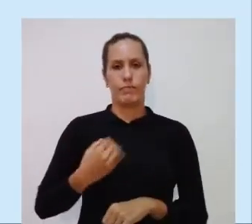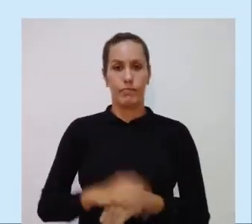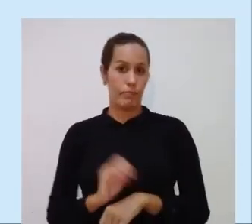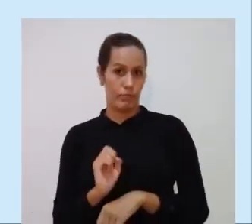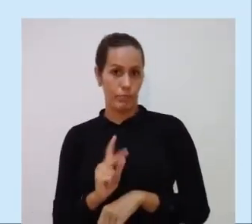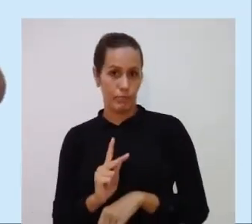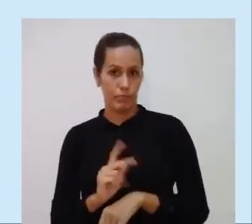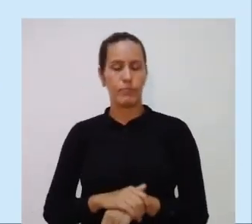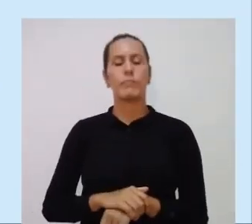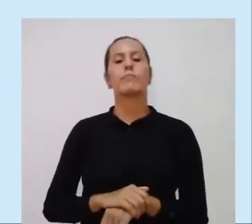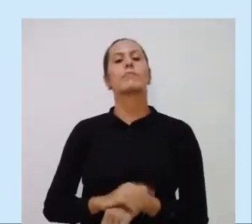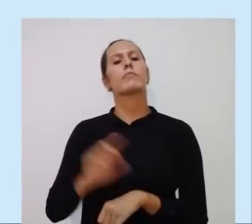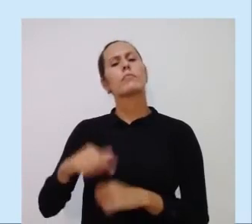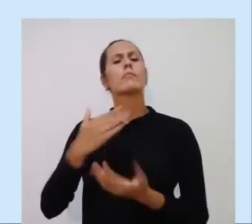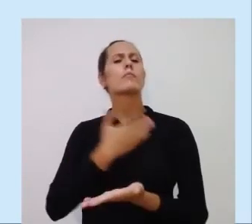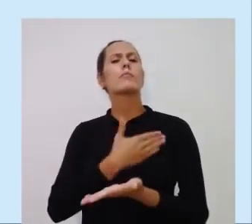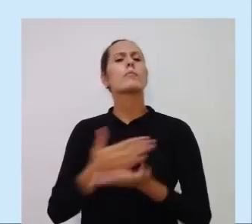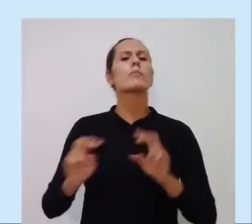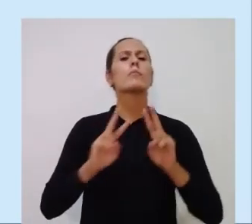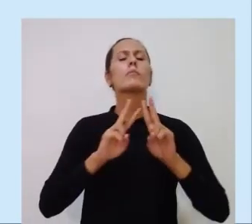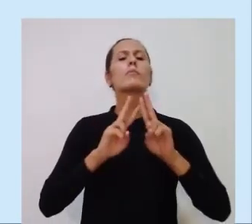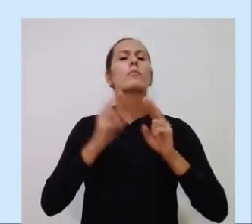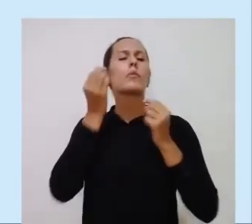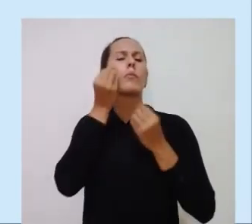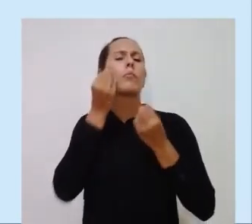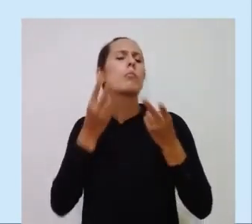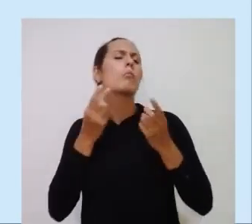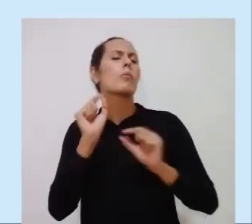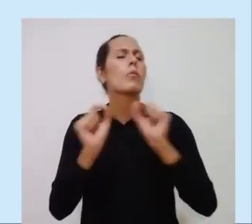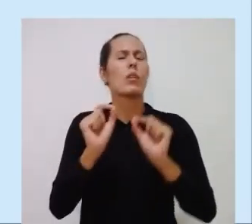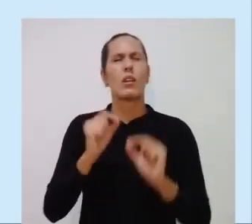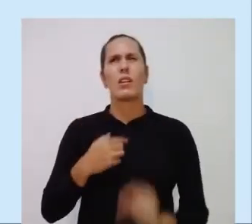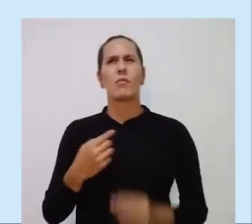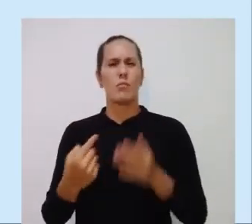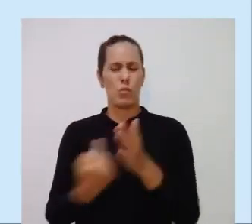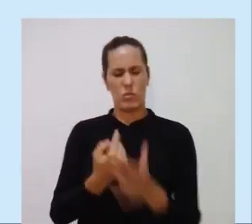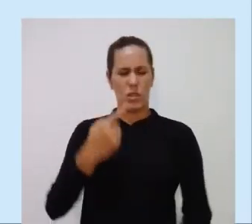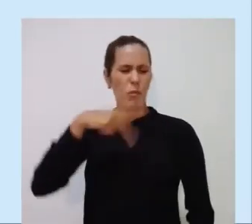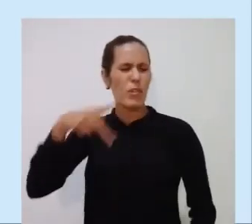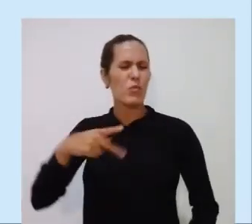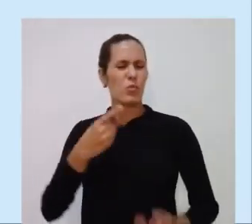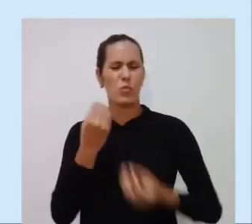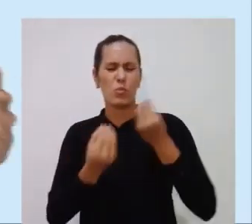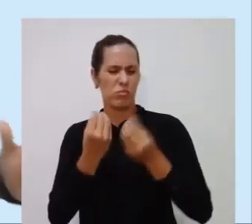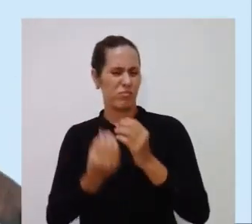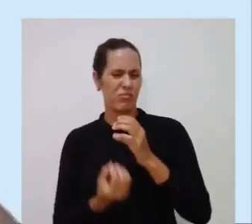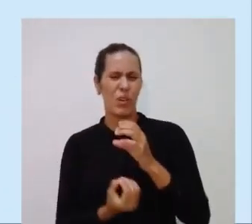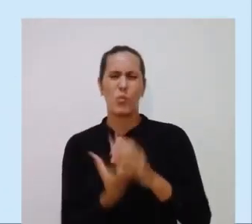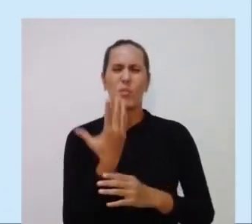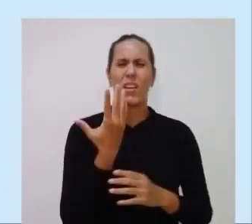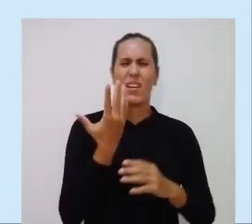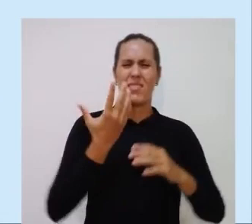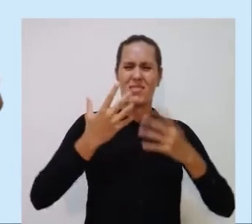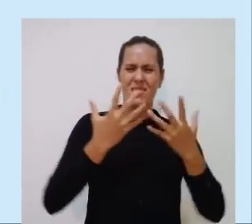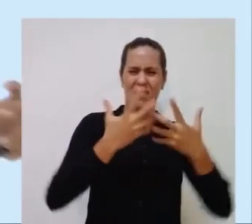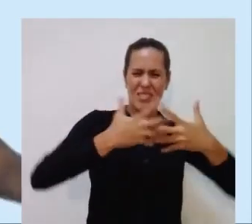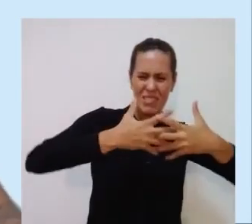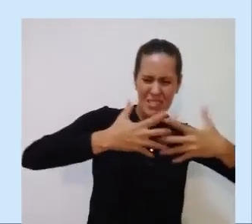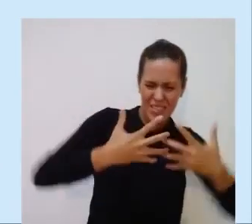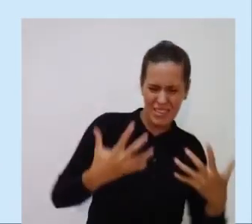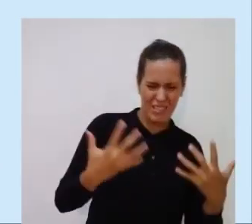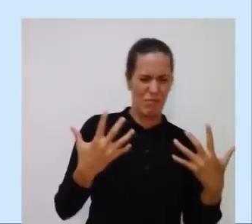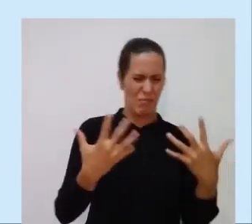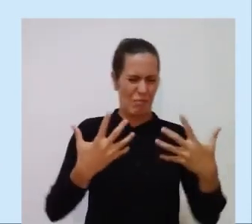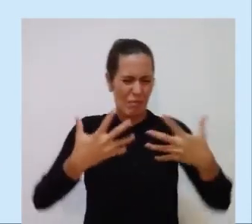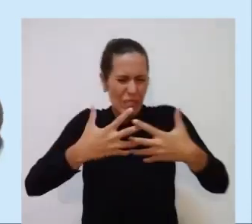agora. Ok, gente? Aí a gente vai começar a observar, professor, como é que funciona essa questão da deriva continental, como